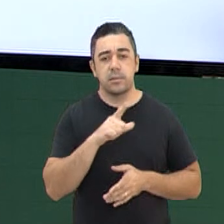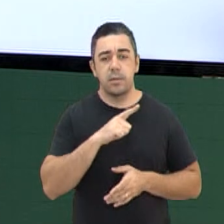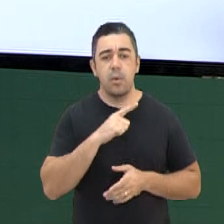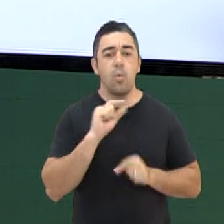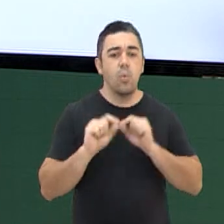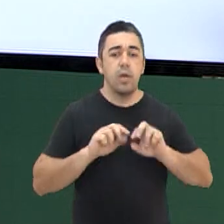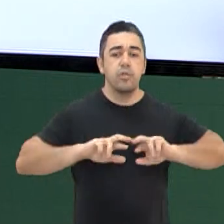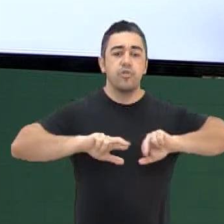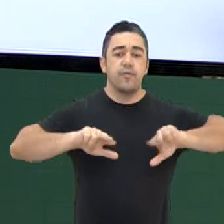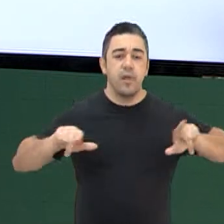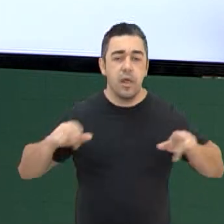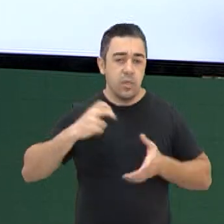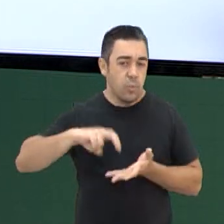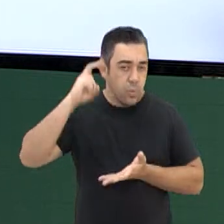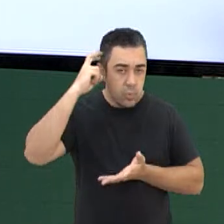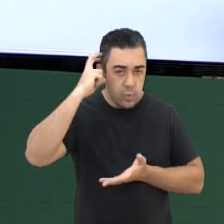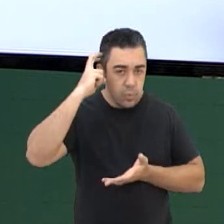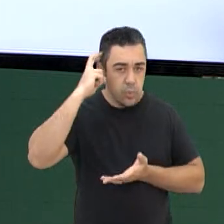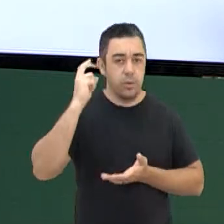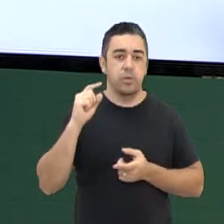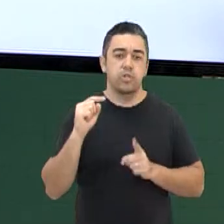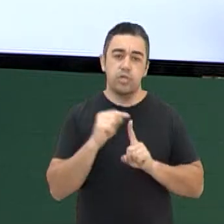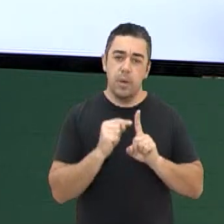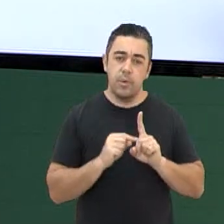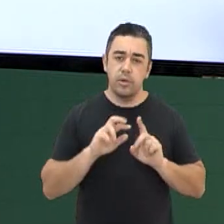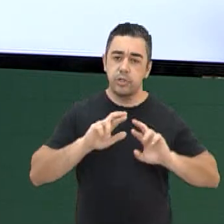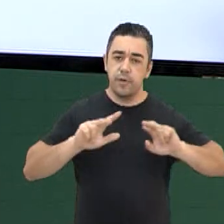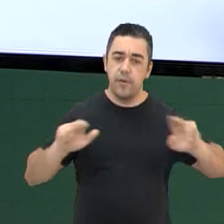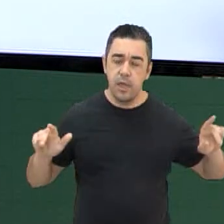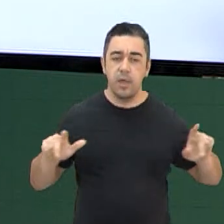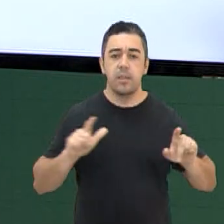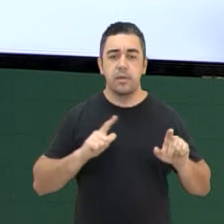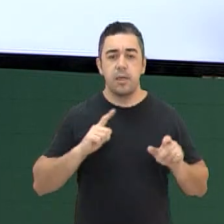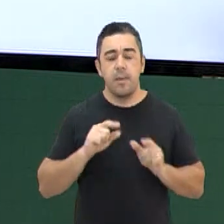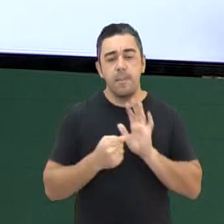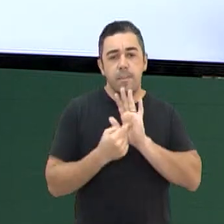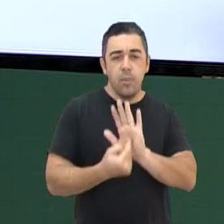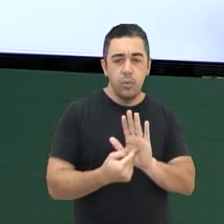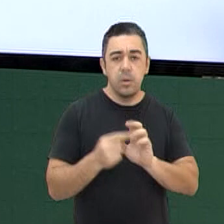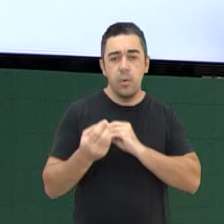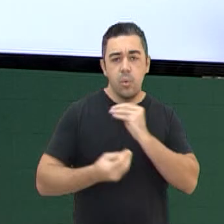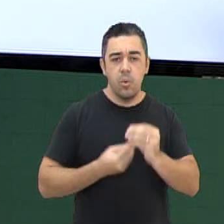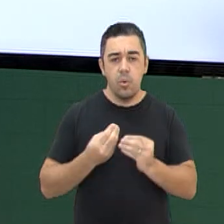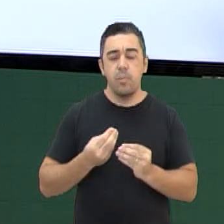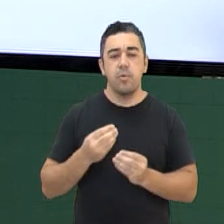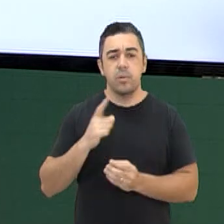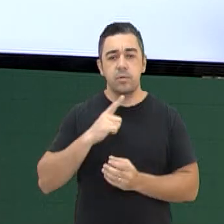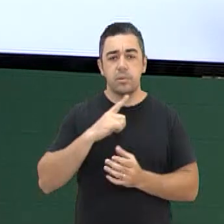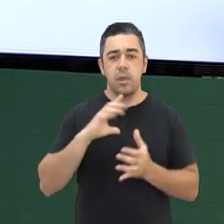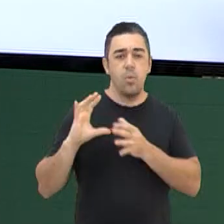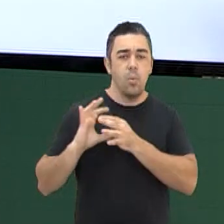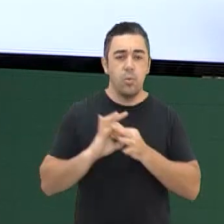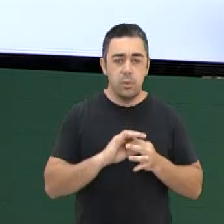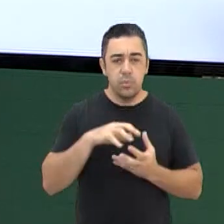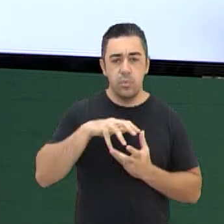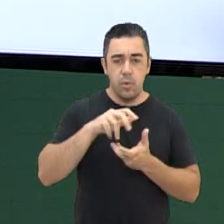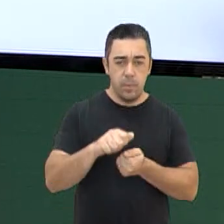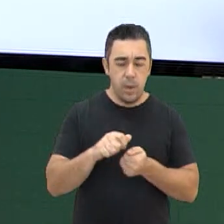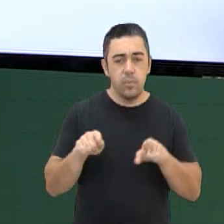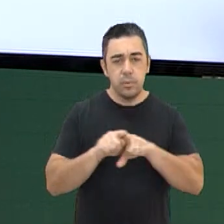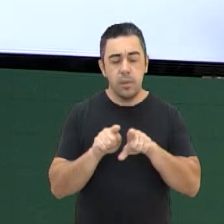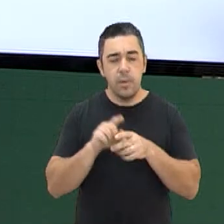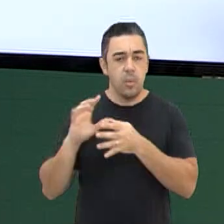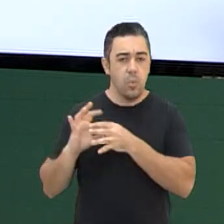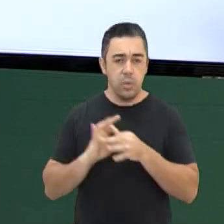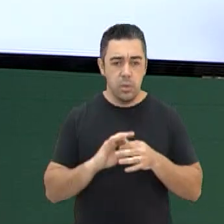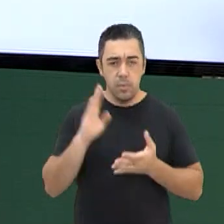sobre diferentes culturas, modos da dança de se manifestar no contexto global e também no contexto